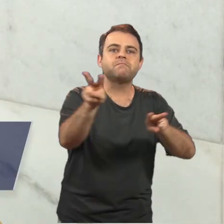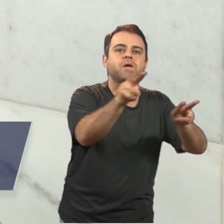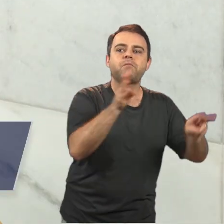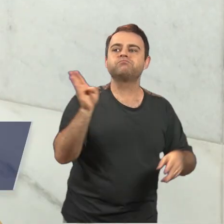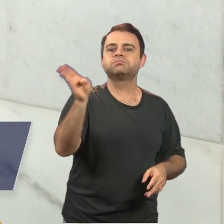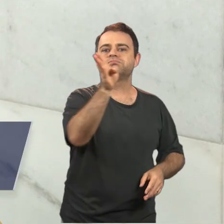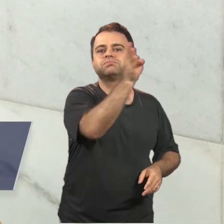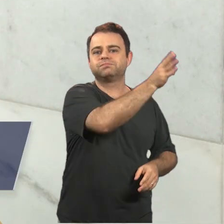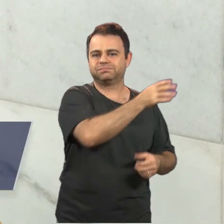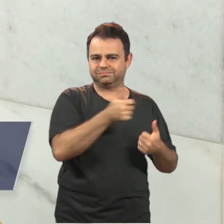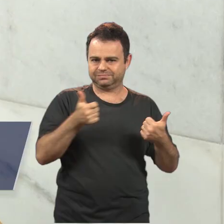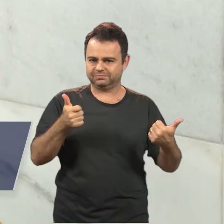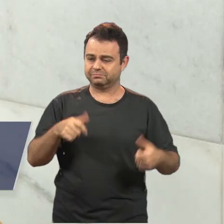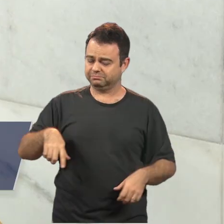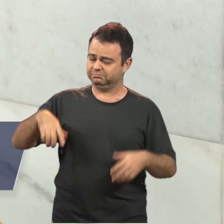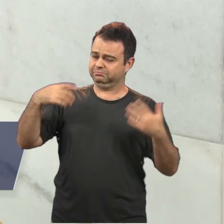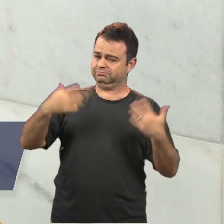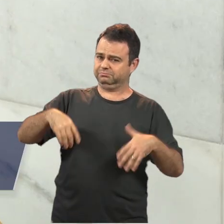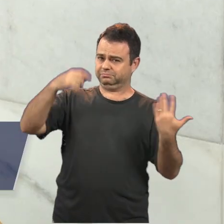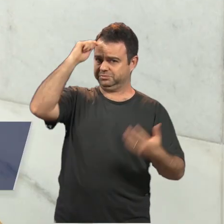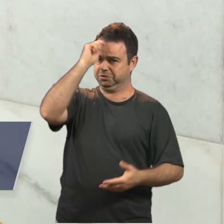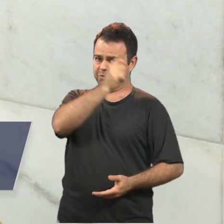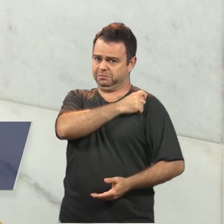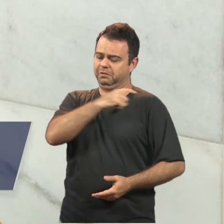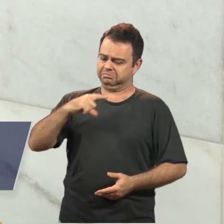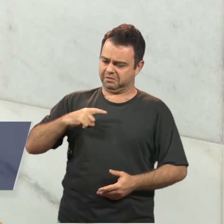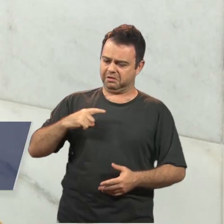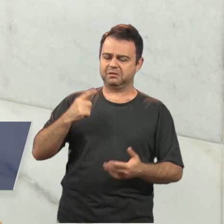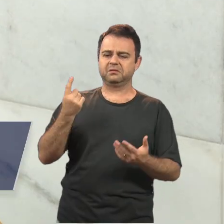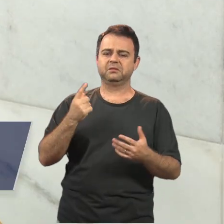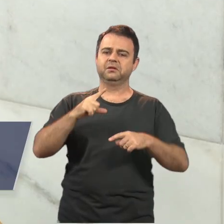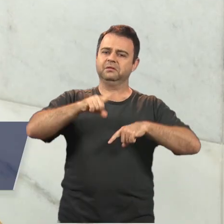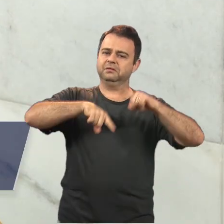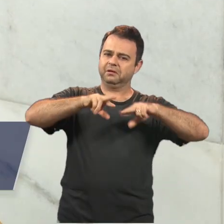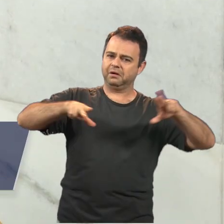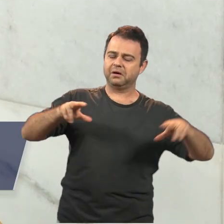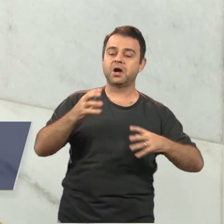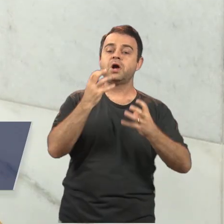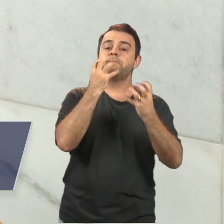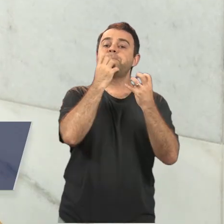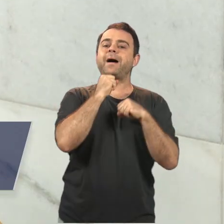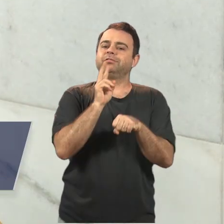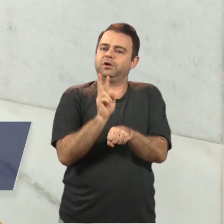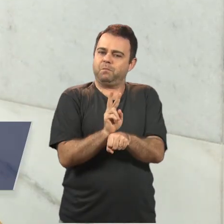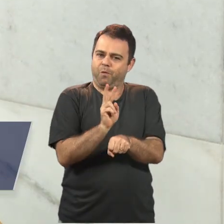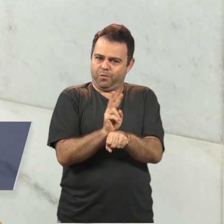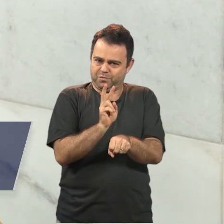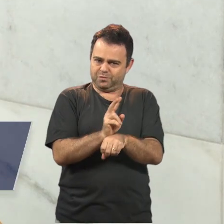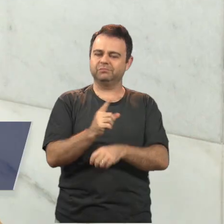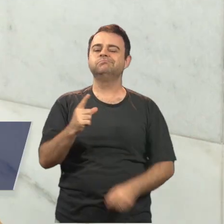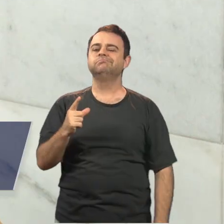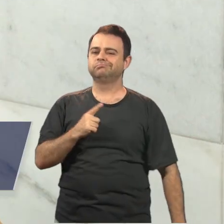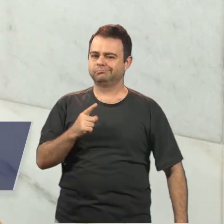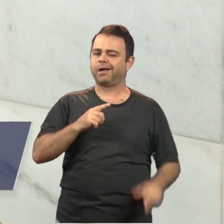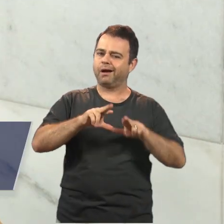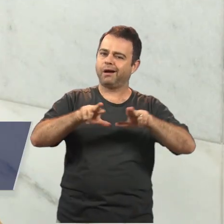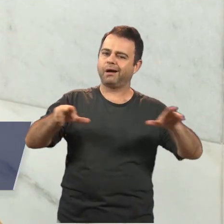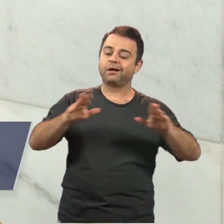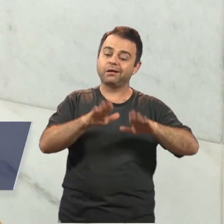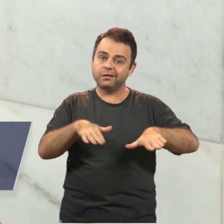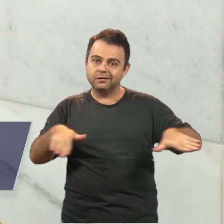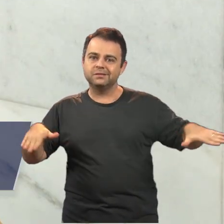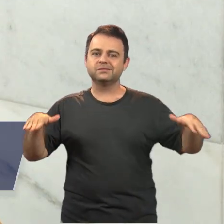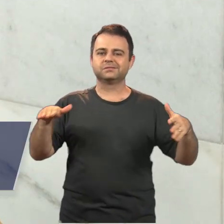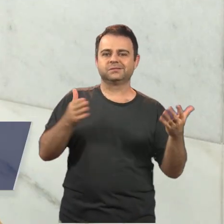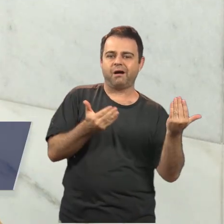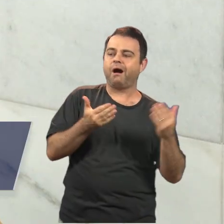uma cidade que tem muita história e muitos patrimônios para serem explorados aí, né, que contribuem aí com a educação das nossas crianças. O senhor